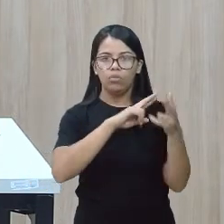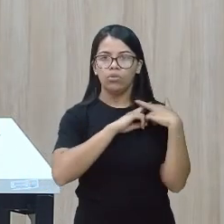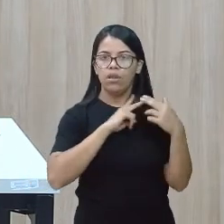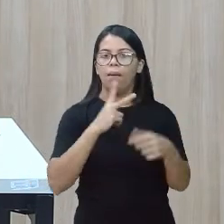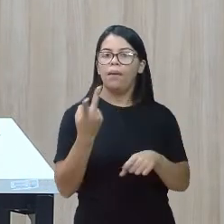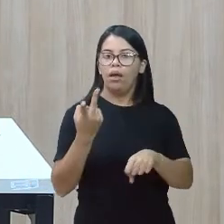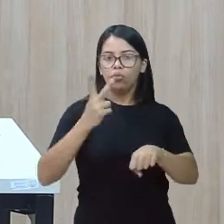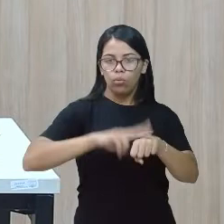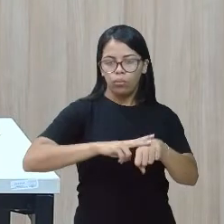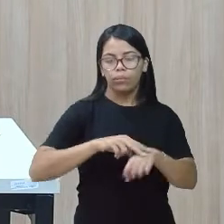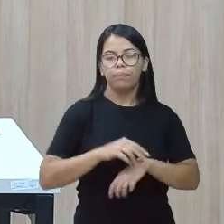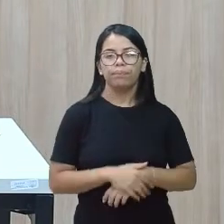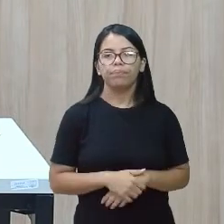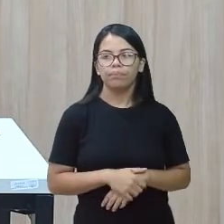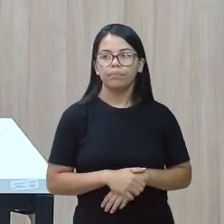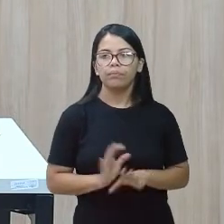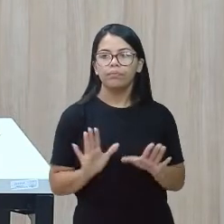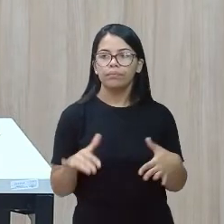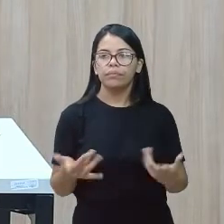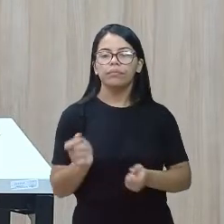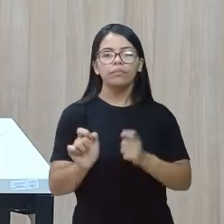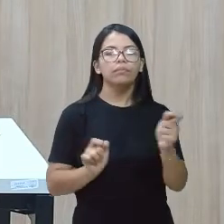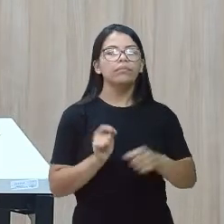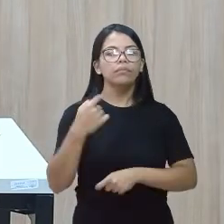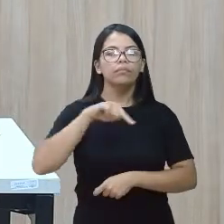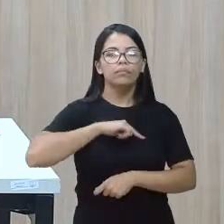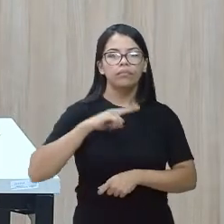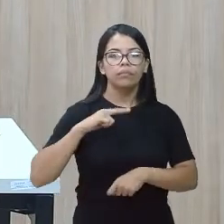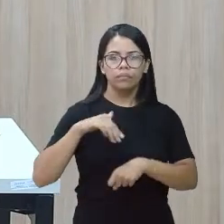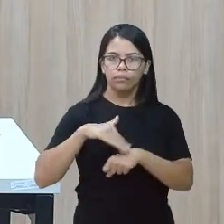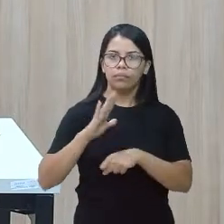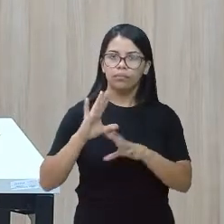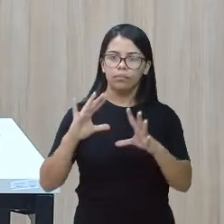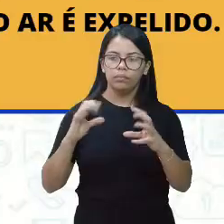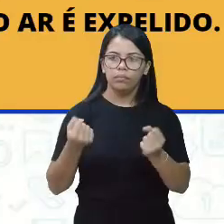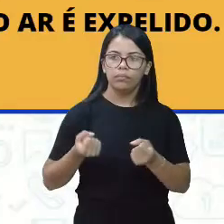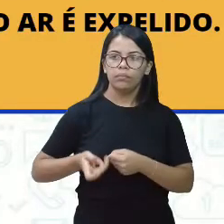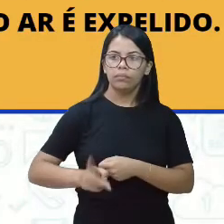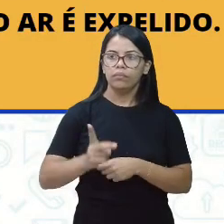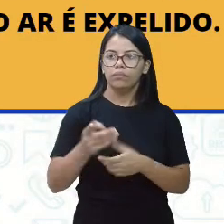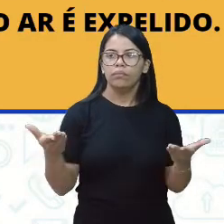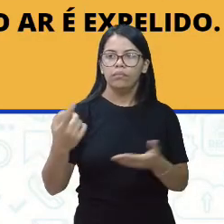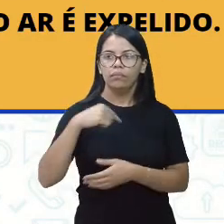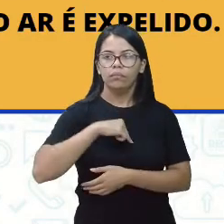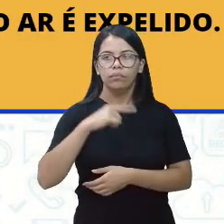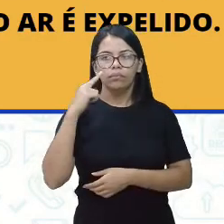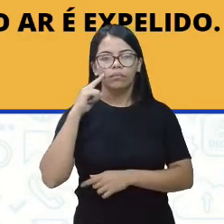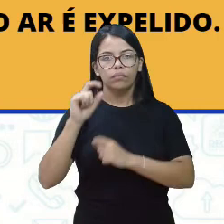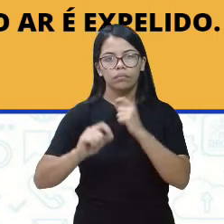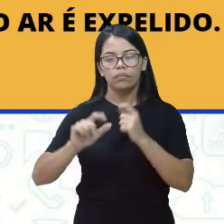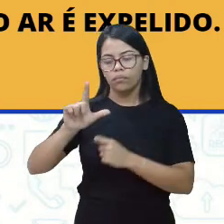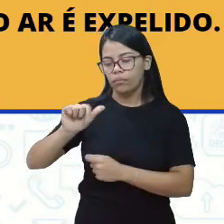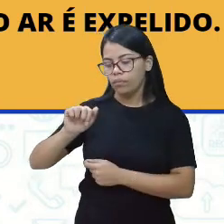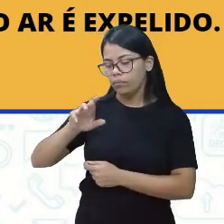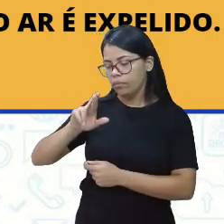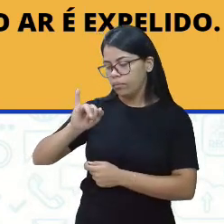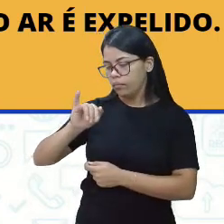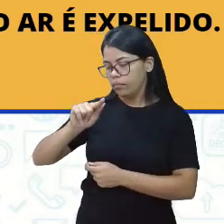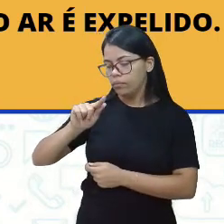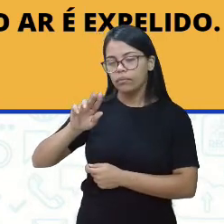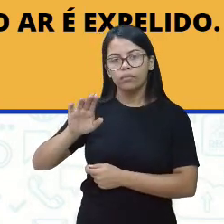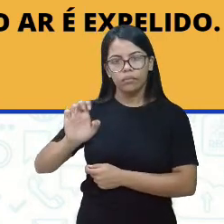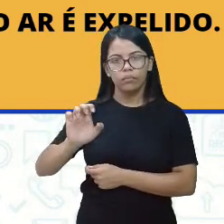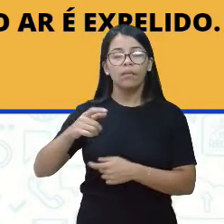da faringe. O que é que nós temos mais? Nós vamos caminhar. Agora nós vamos para a laringe. E na laringe eu trouxe também